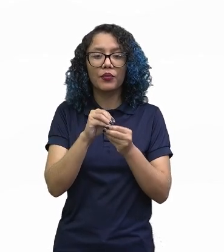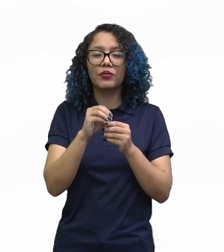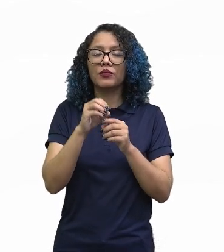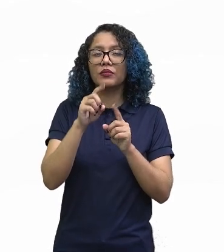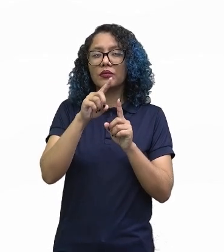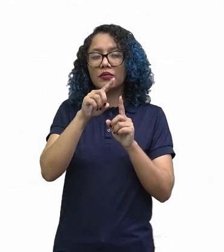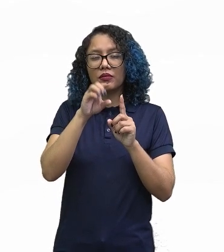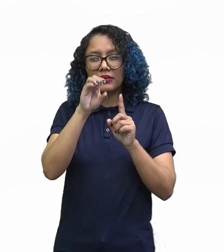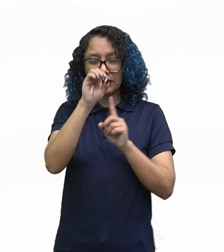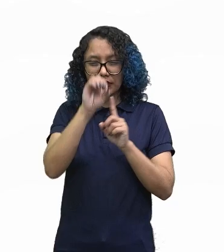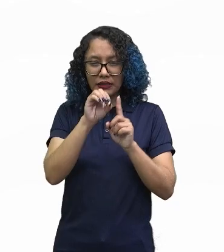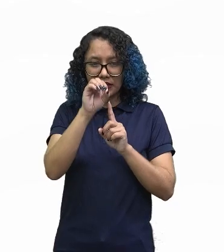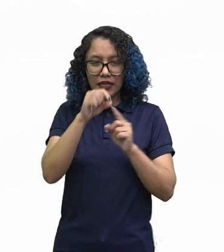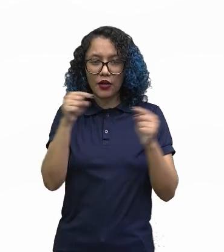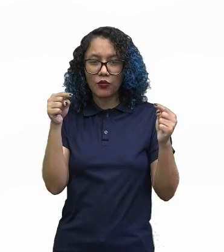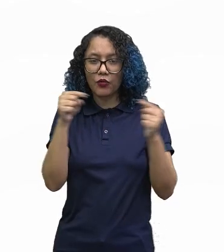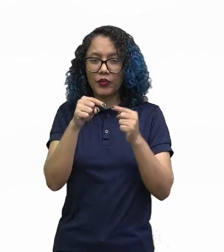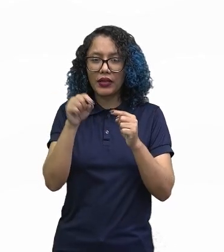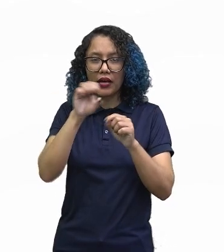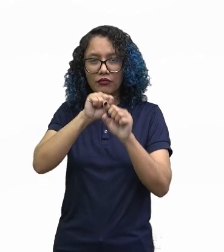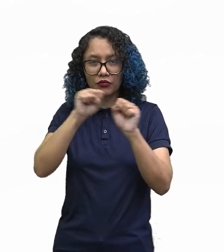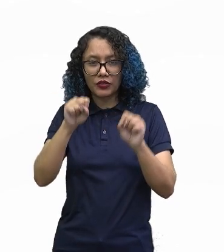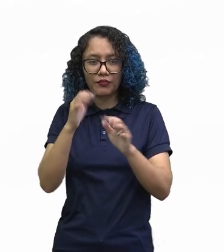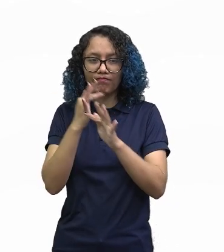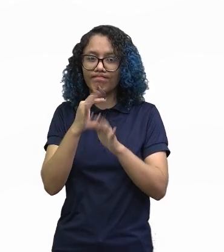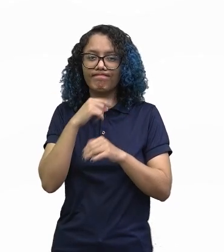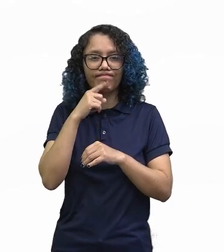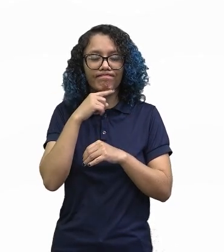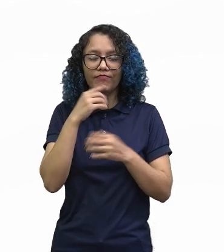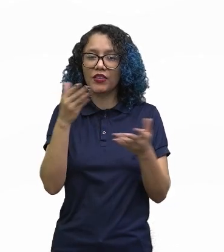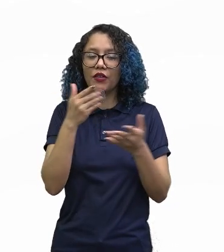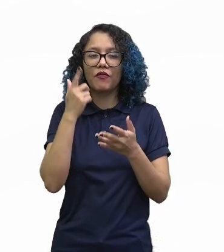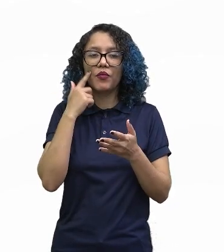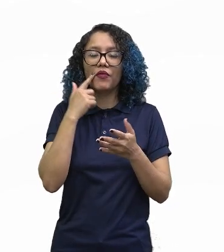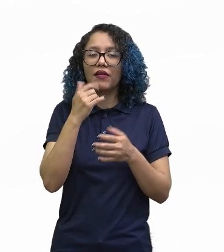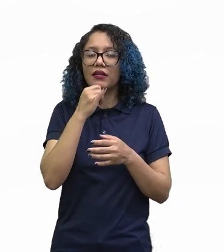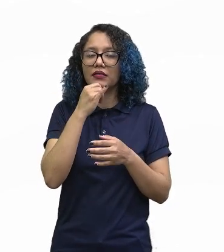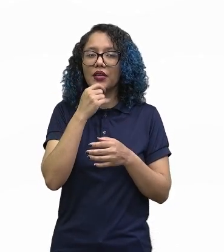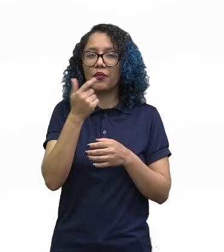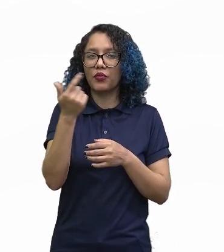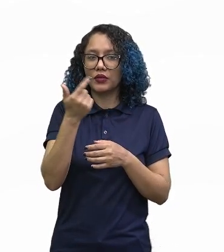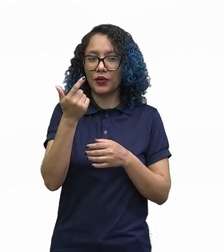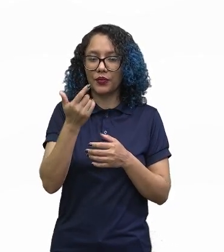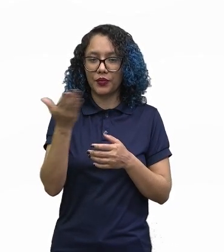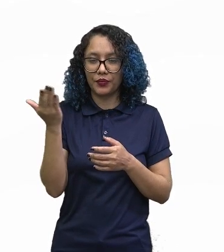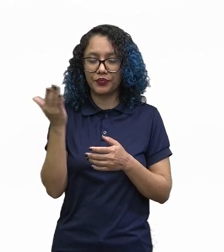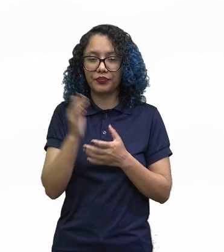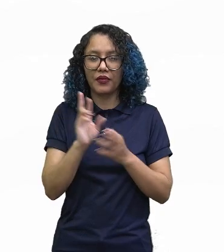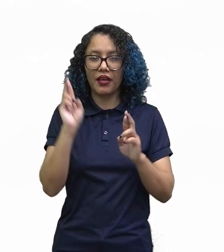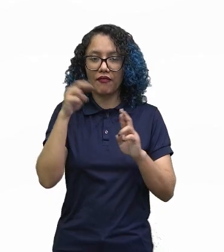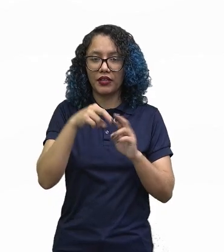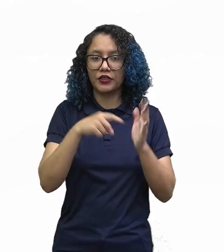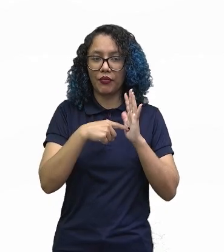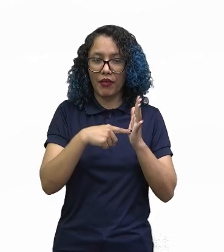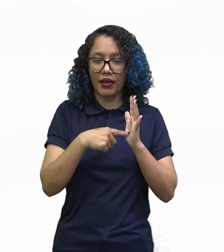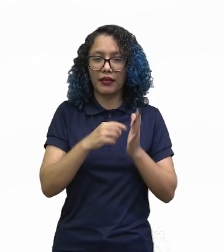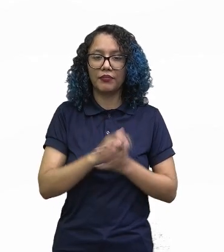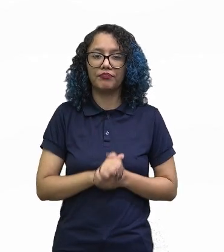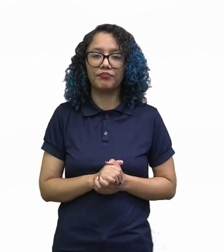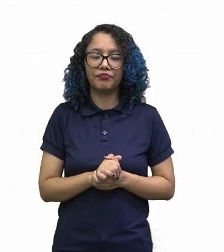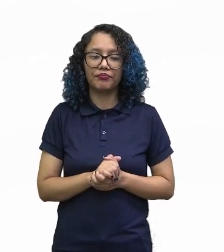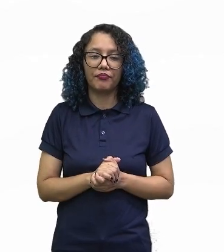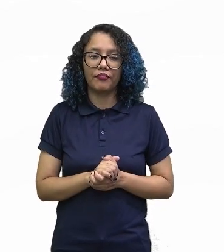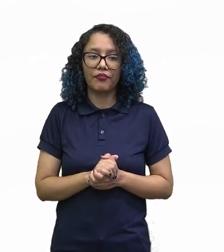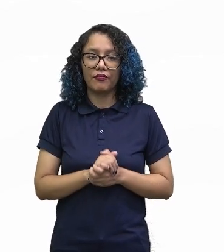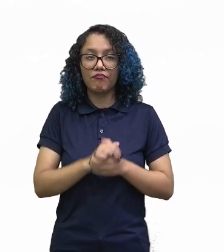é possível para um sistema físico. Exemplo agora para a máquina de Carnot. Uma máquina térmica que funciona